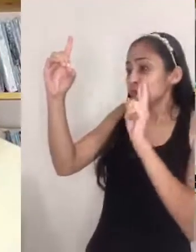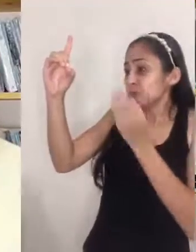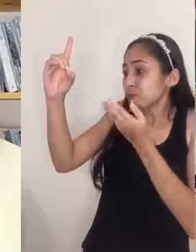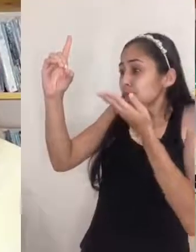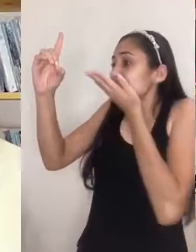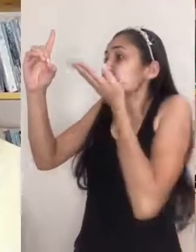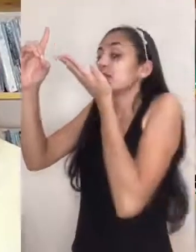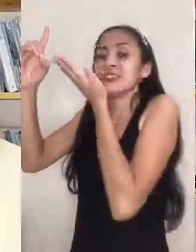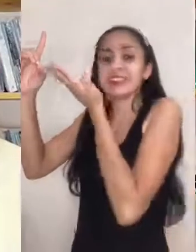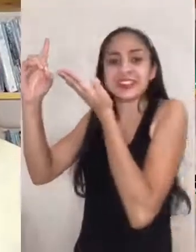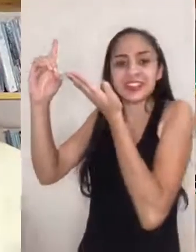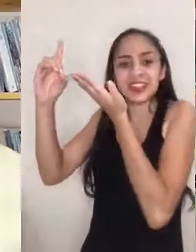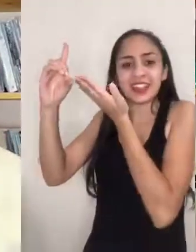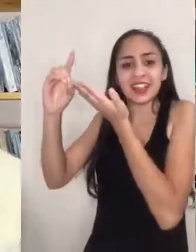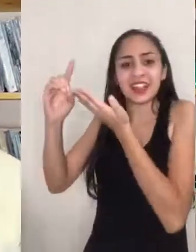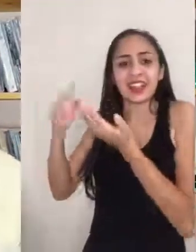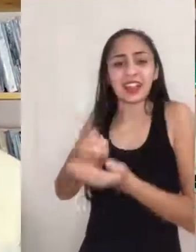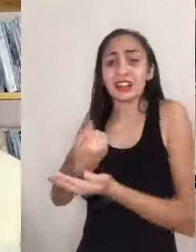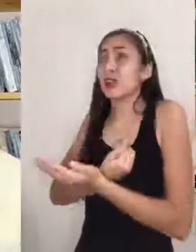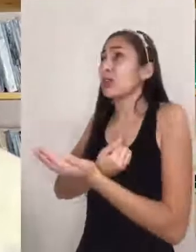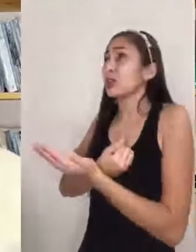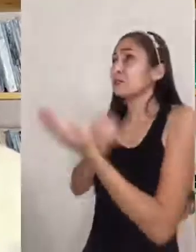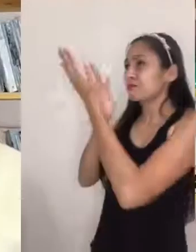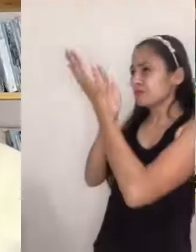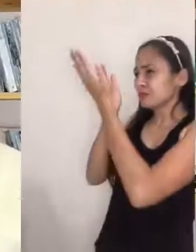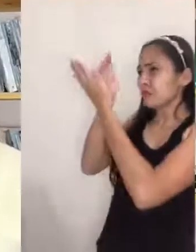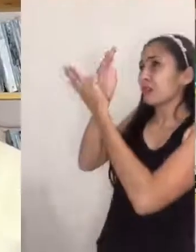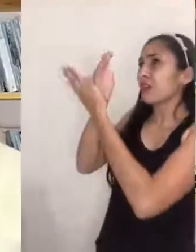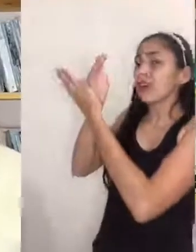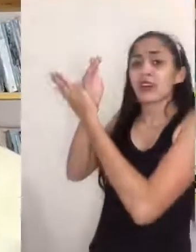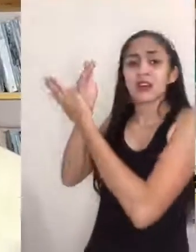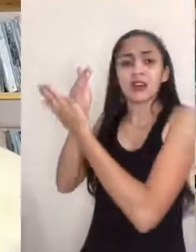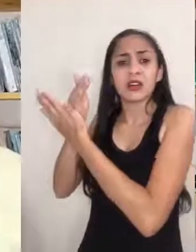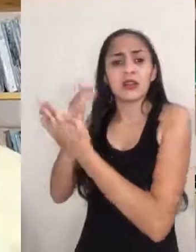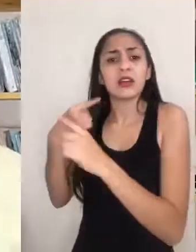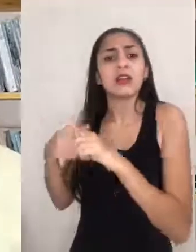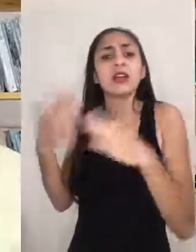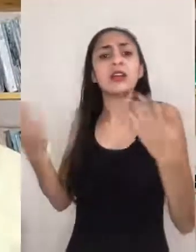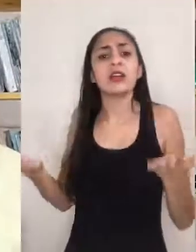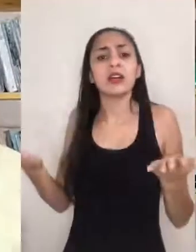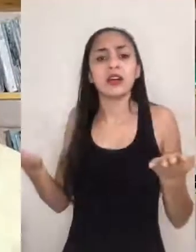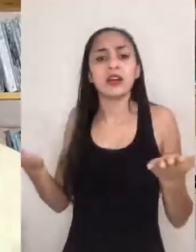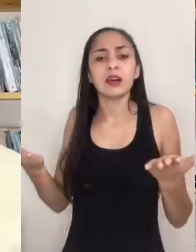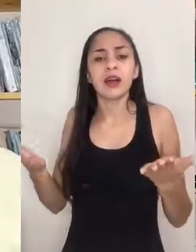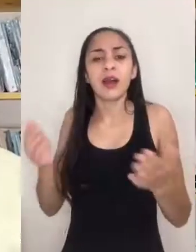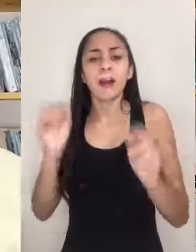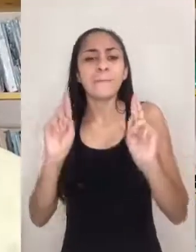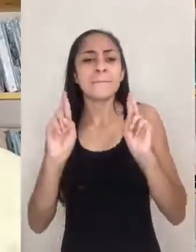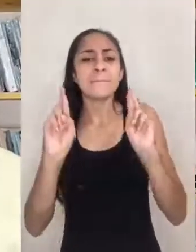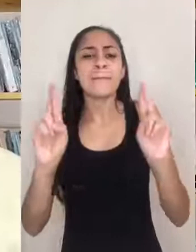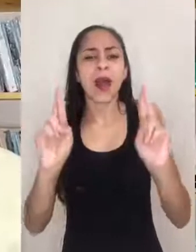esperanças. Nós nos desviamos de Deus quando nós começamos a depositar as